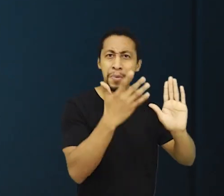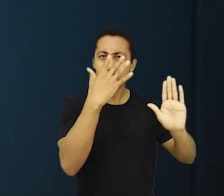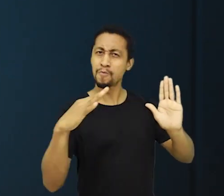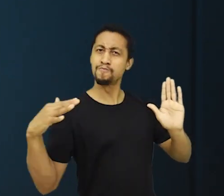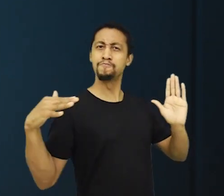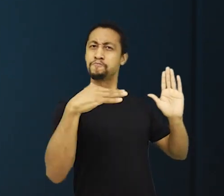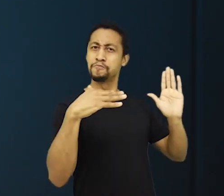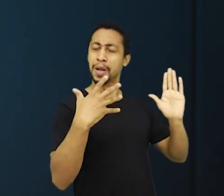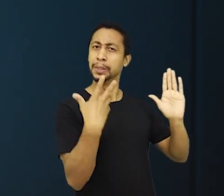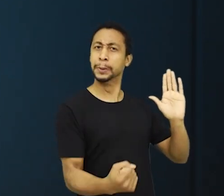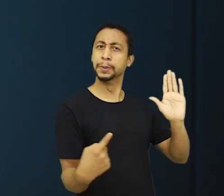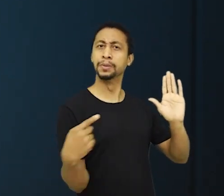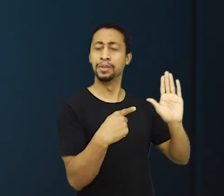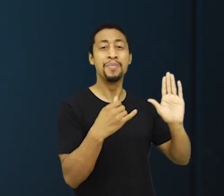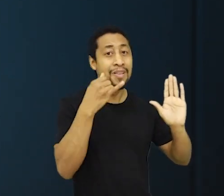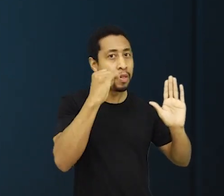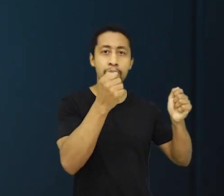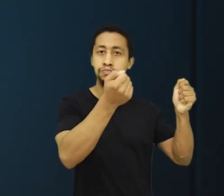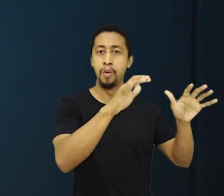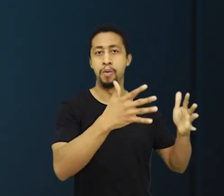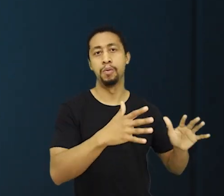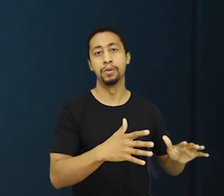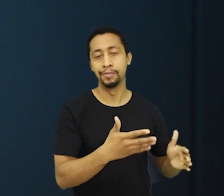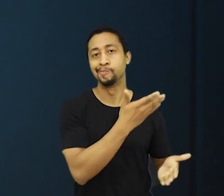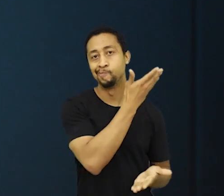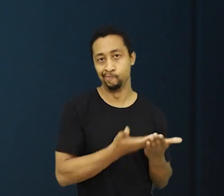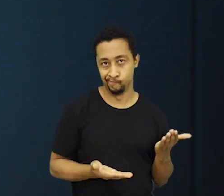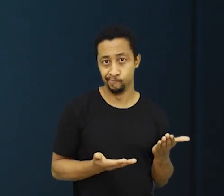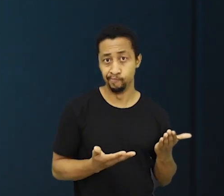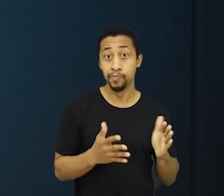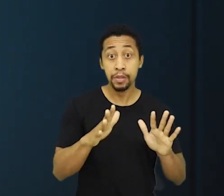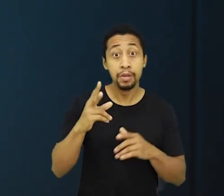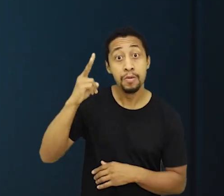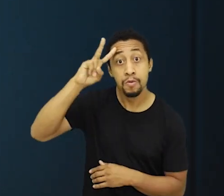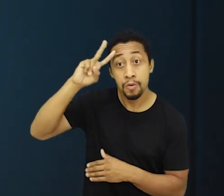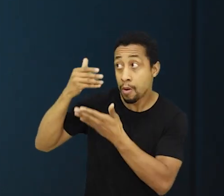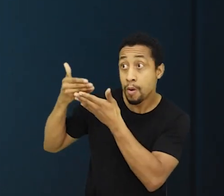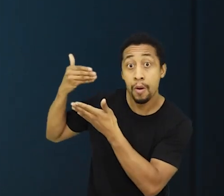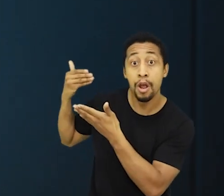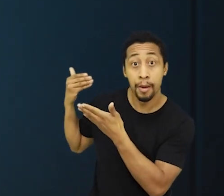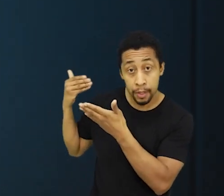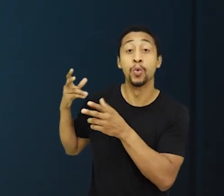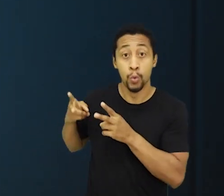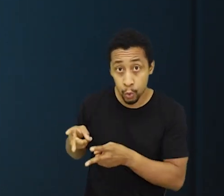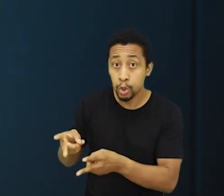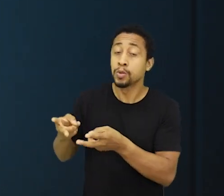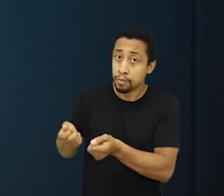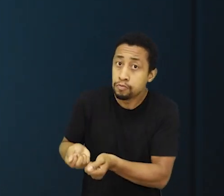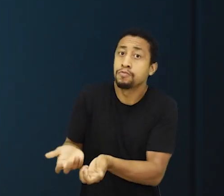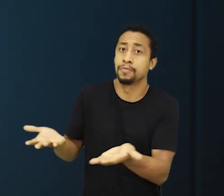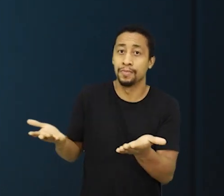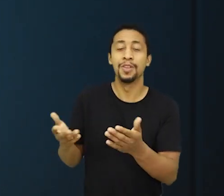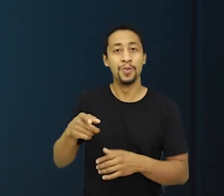ser vilipendiados. E cuidem da memória. Esse projeto que vocês